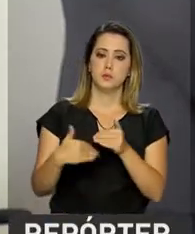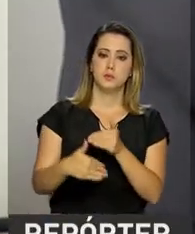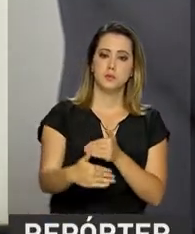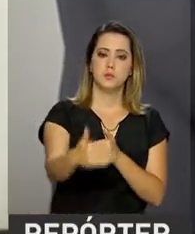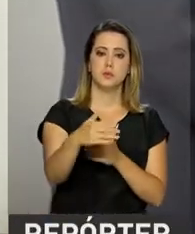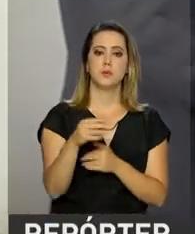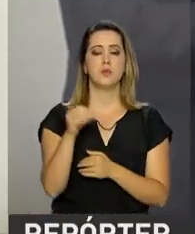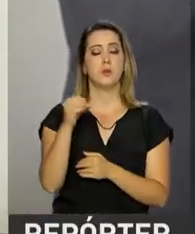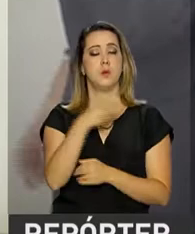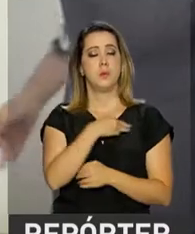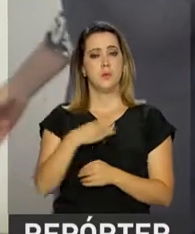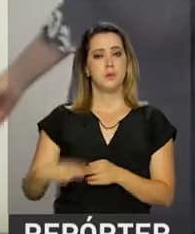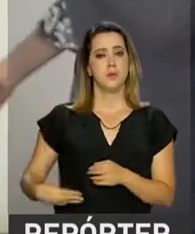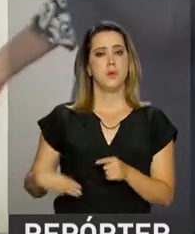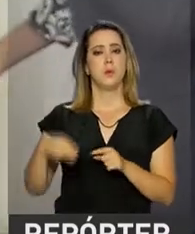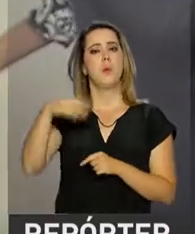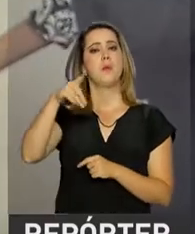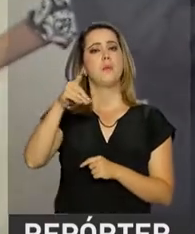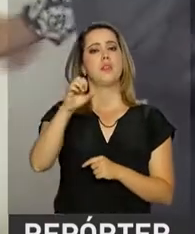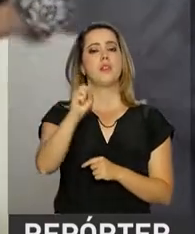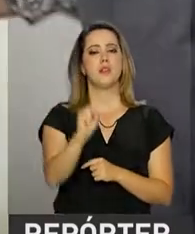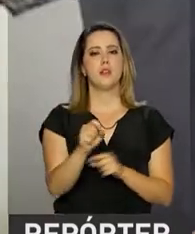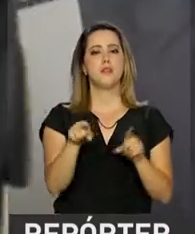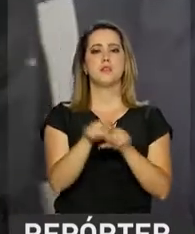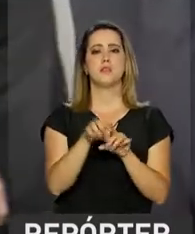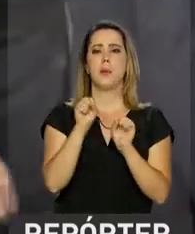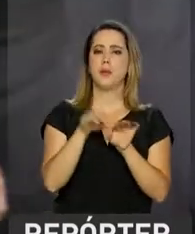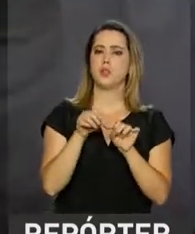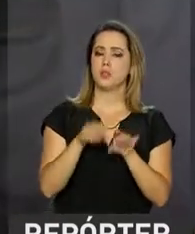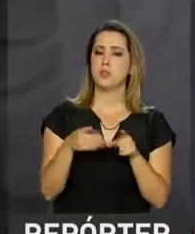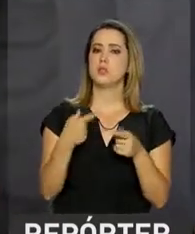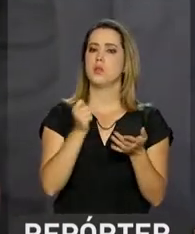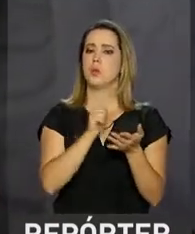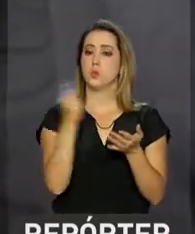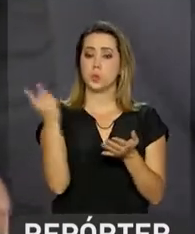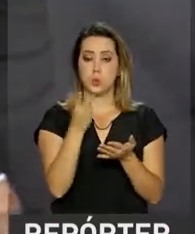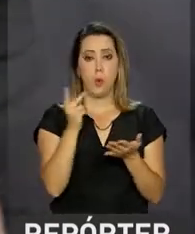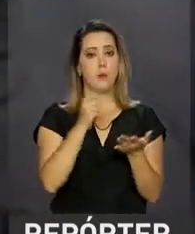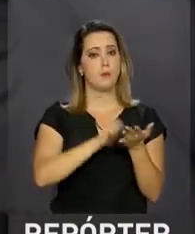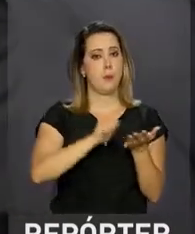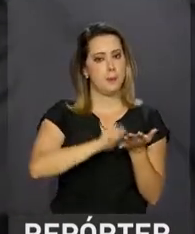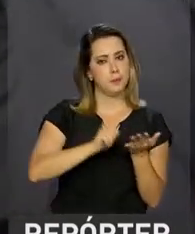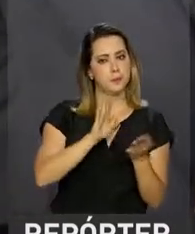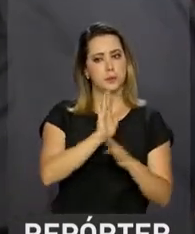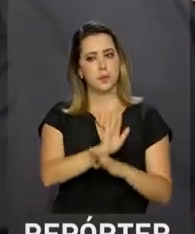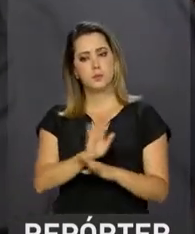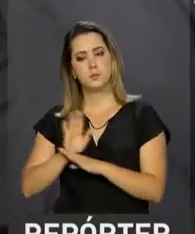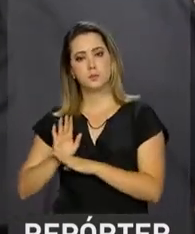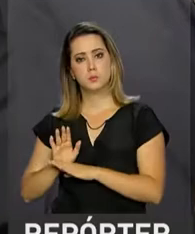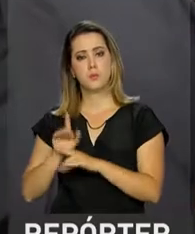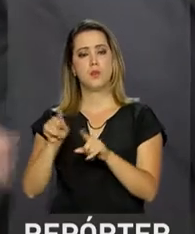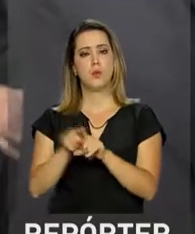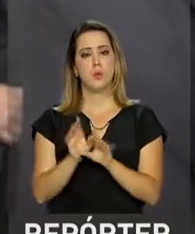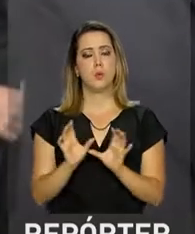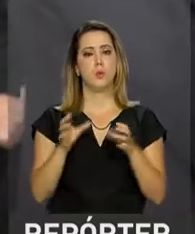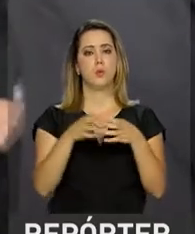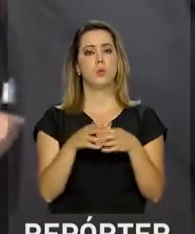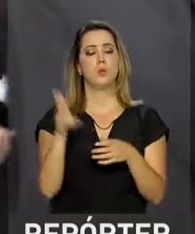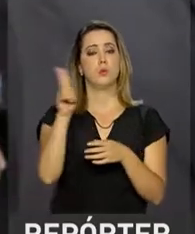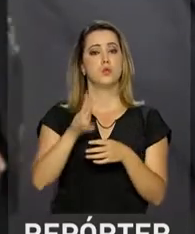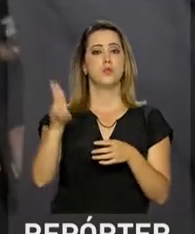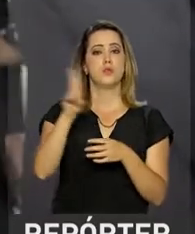Social, Osmar Terra, e da Educação, Mendonça Filho, assinaram um acordo de cooperação com a Associação Nacional das